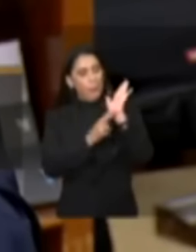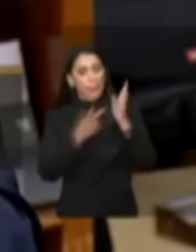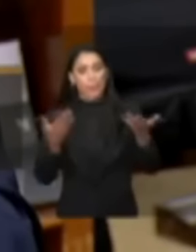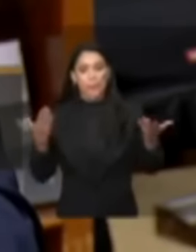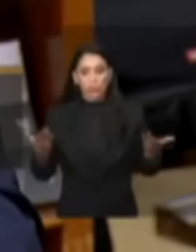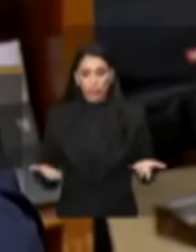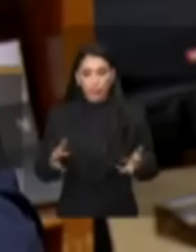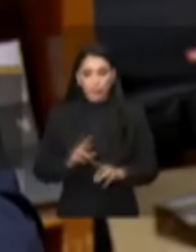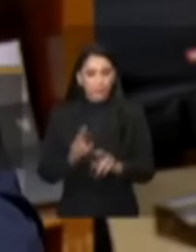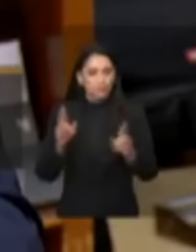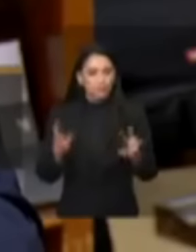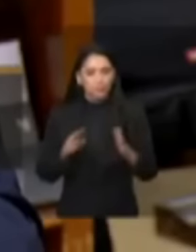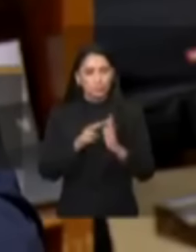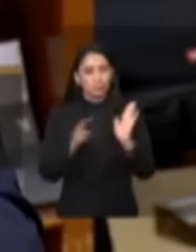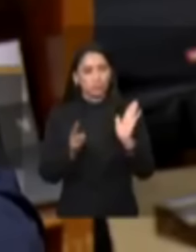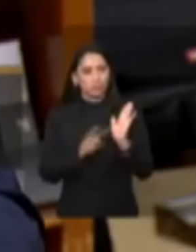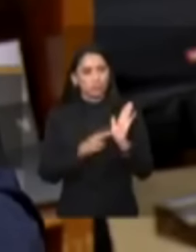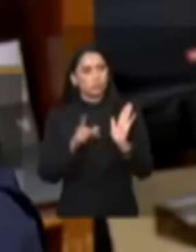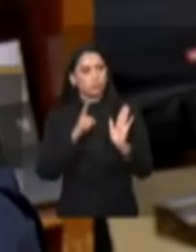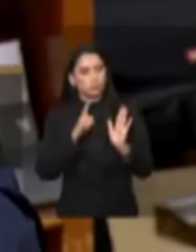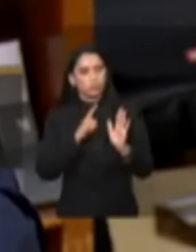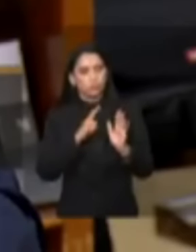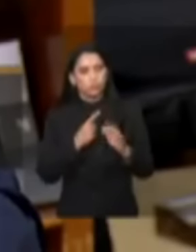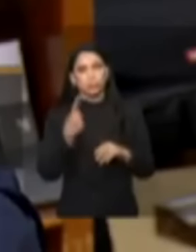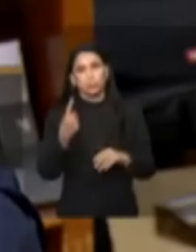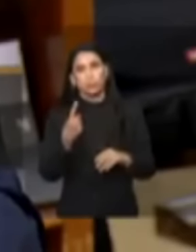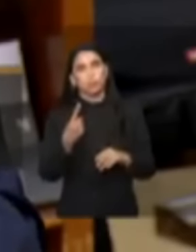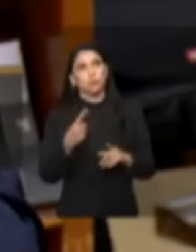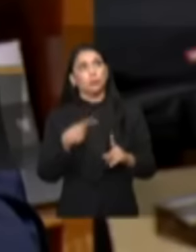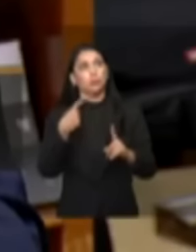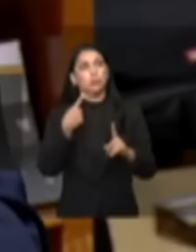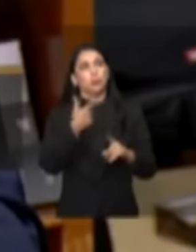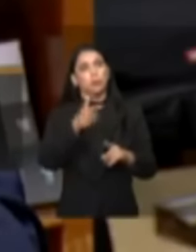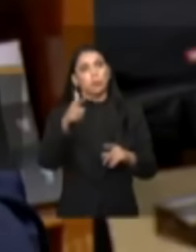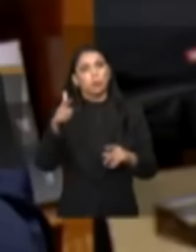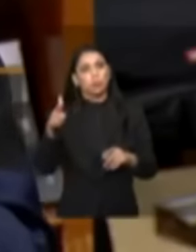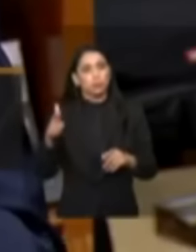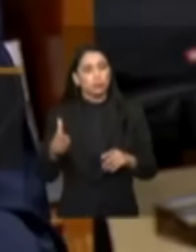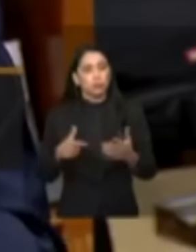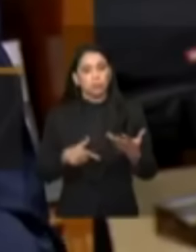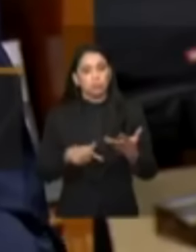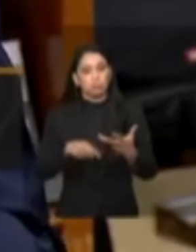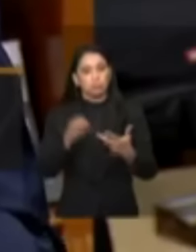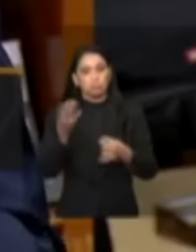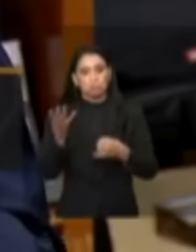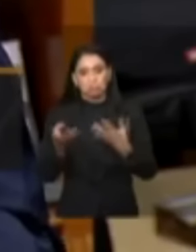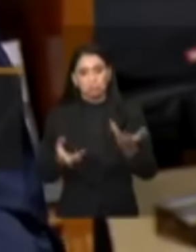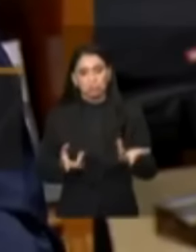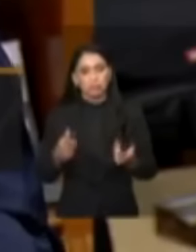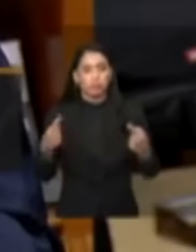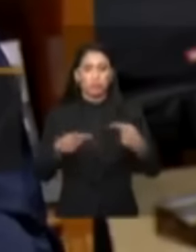é diferente de uma Norma que comporte uma ou mais interpretações e a escolha de uma não importe em declaração de